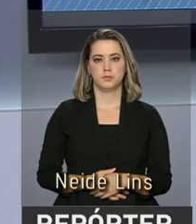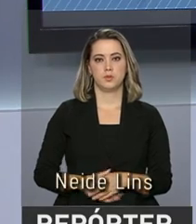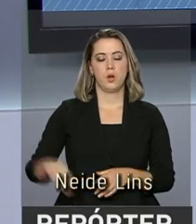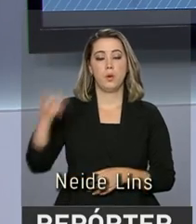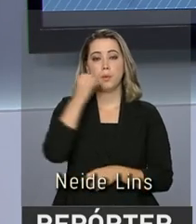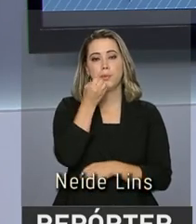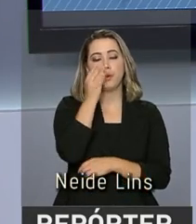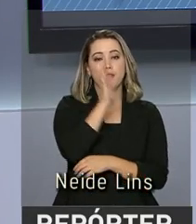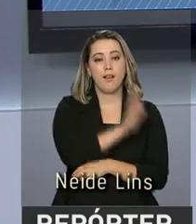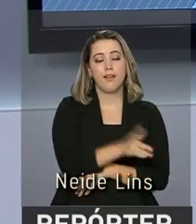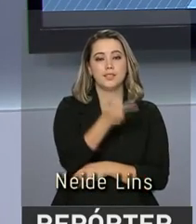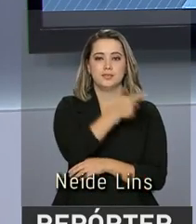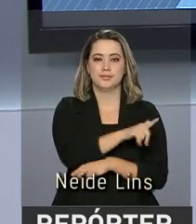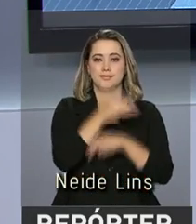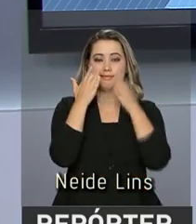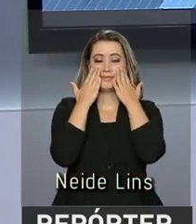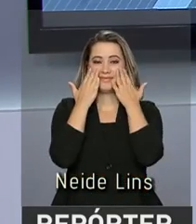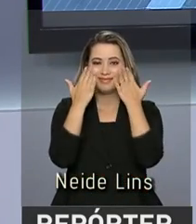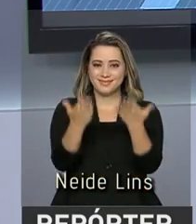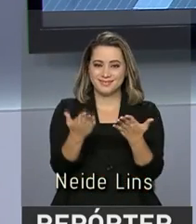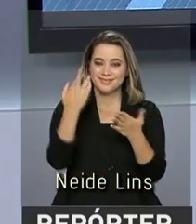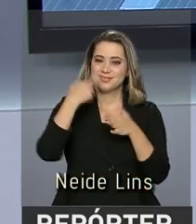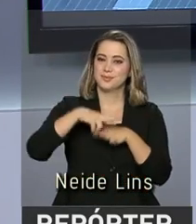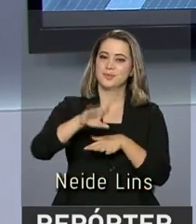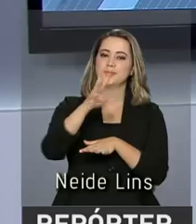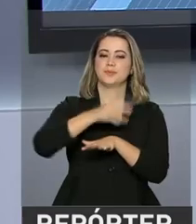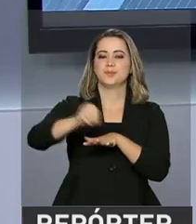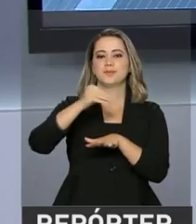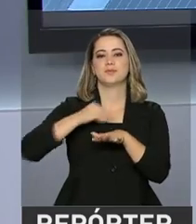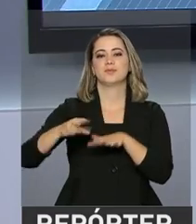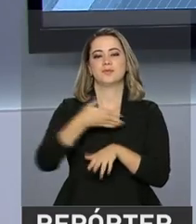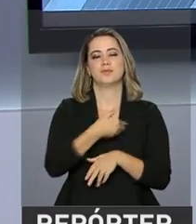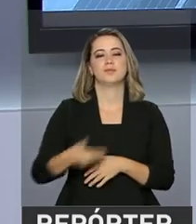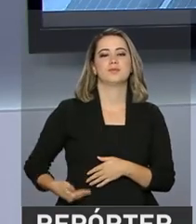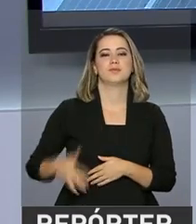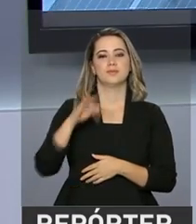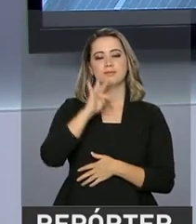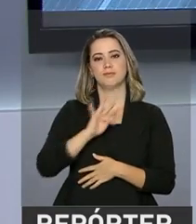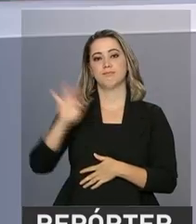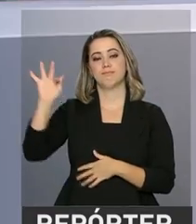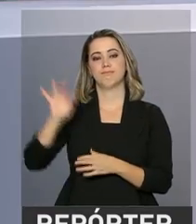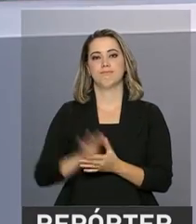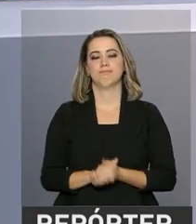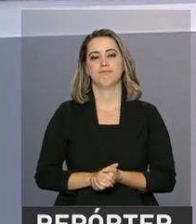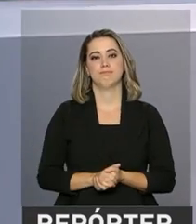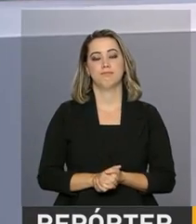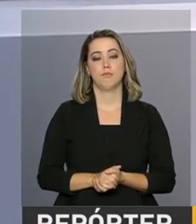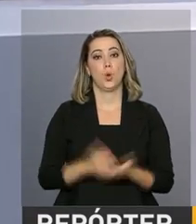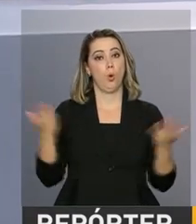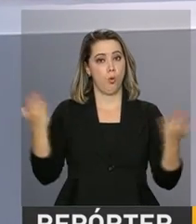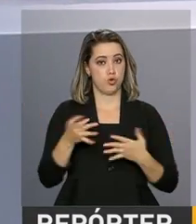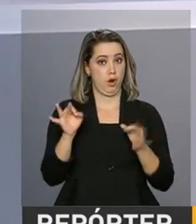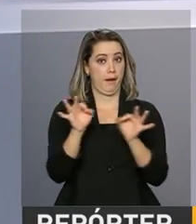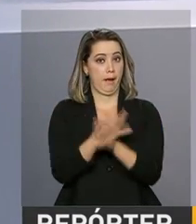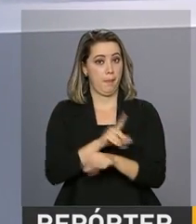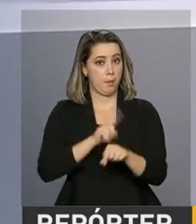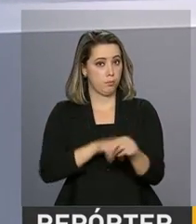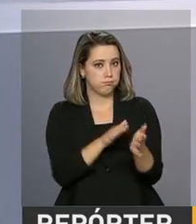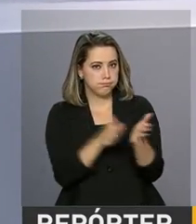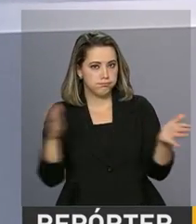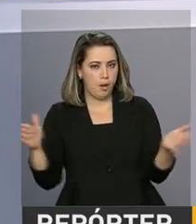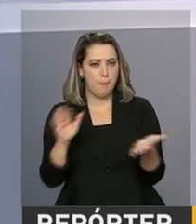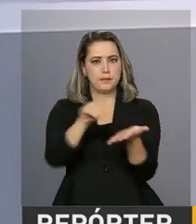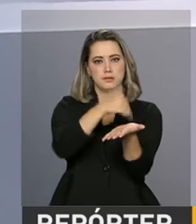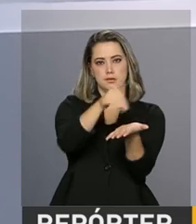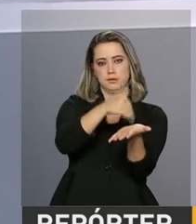Olá, boa tarde. Estamos de volta com o repórter NBR e as notícias do governo federal. Termina hoje o prazo de matrícula